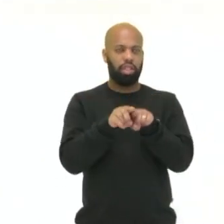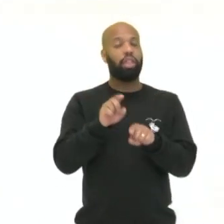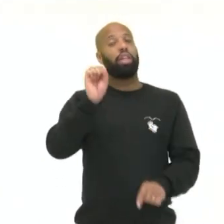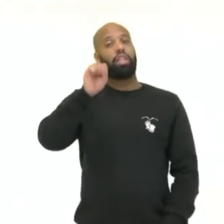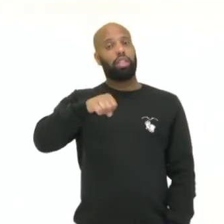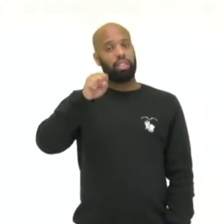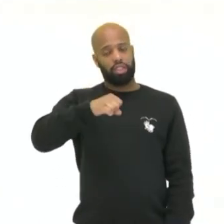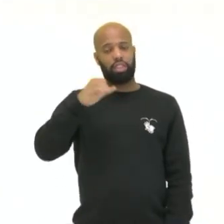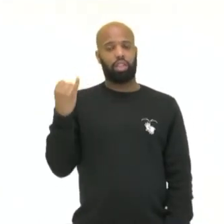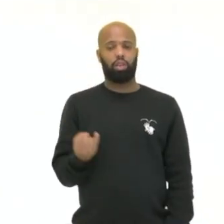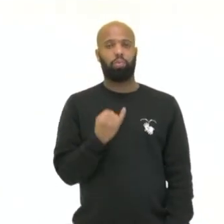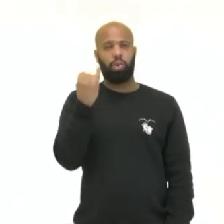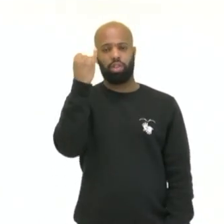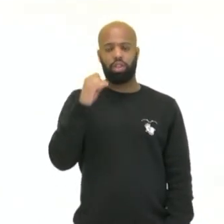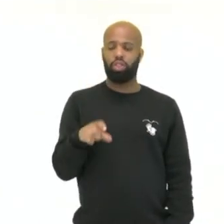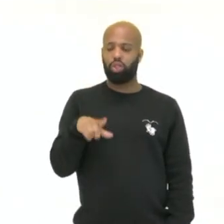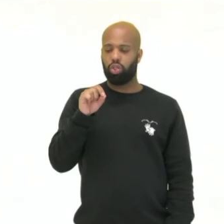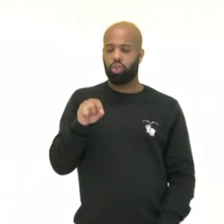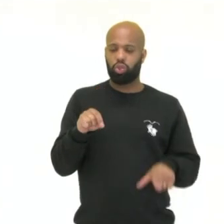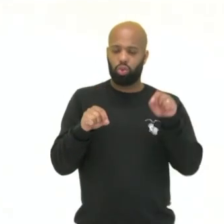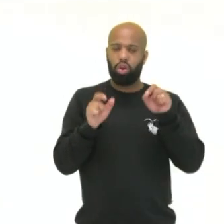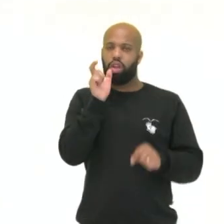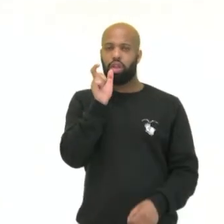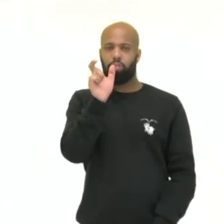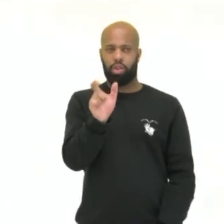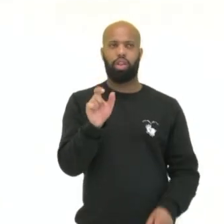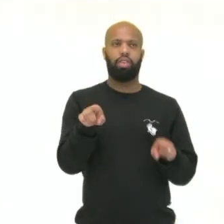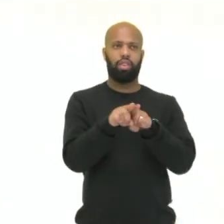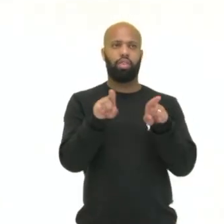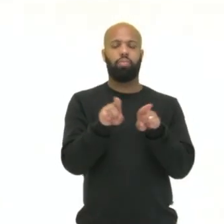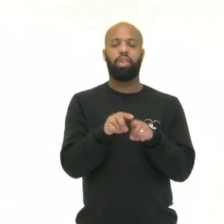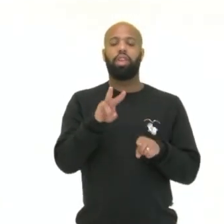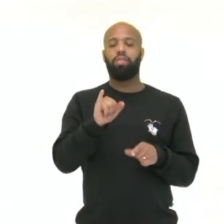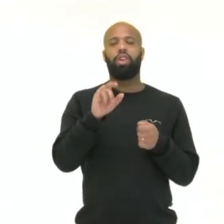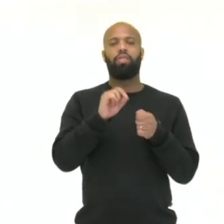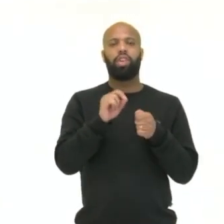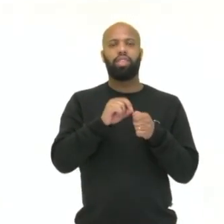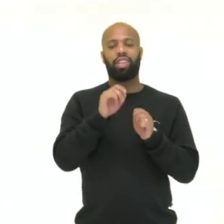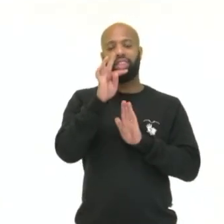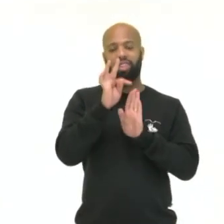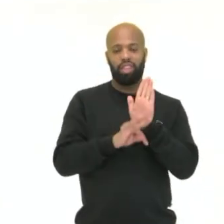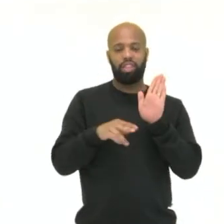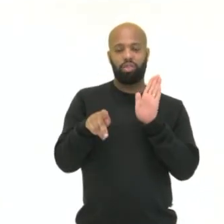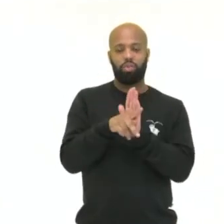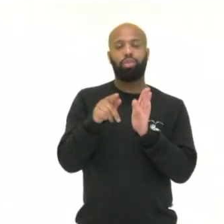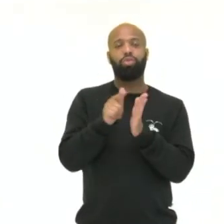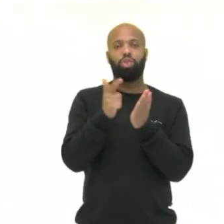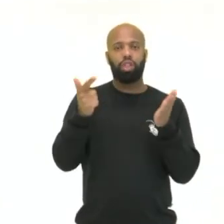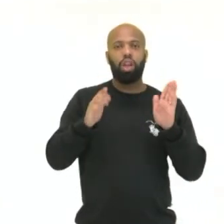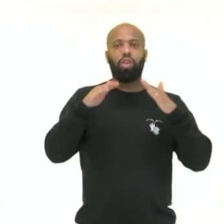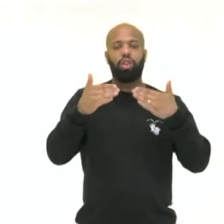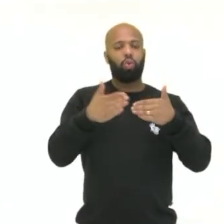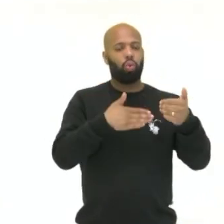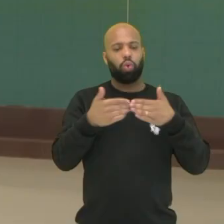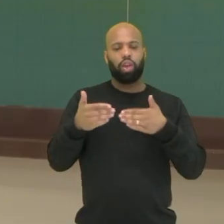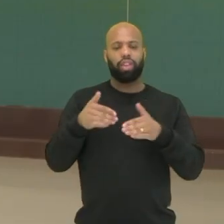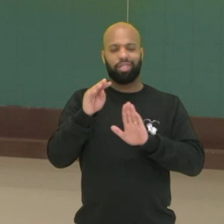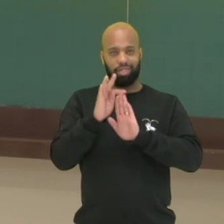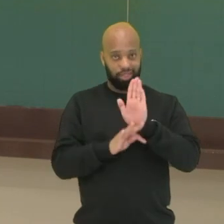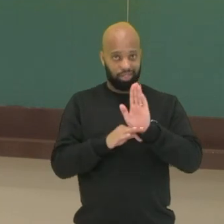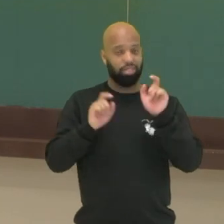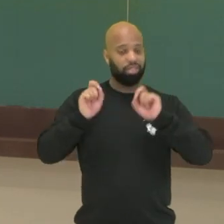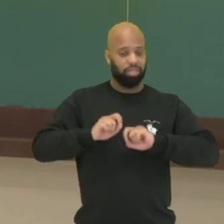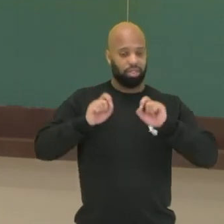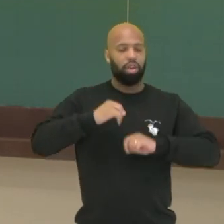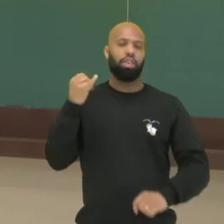que é importante a seleção de palavras para a construção de um texto jornalístico, na verdade qualquer texto. Ele